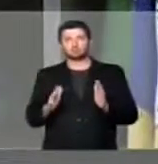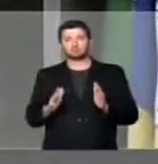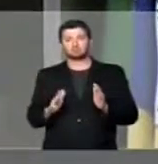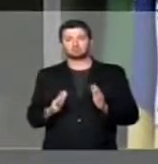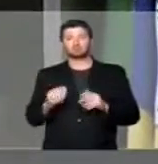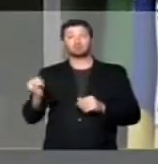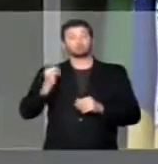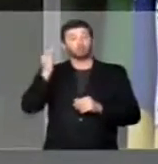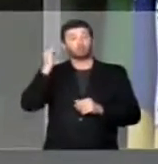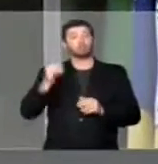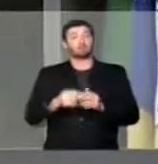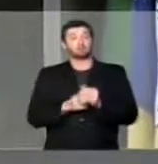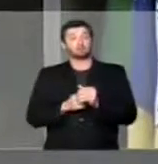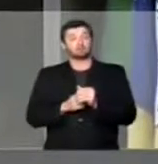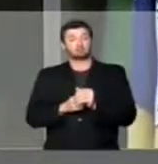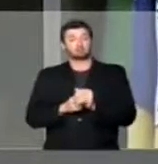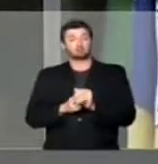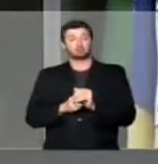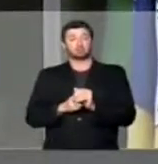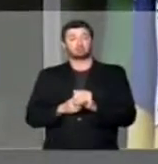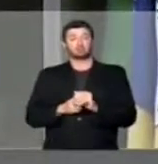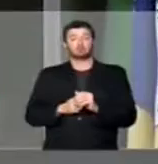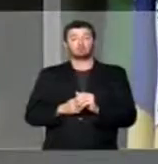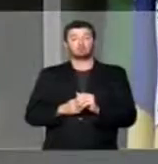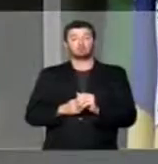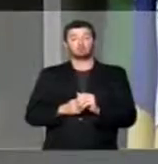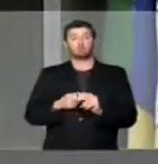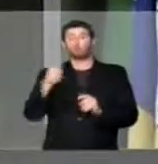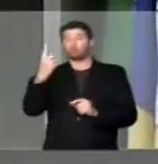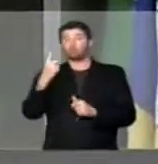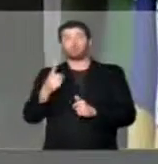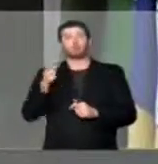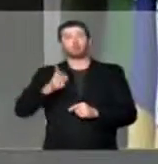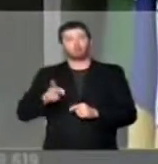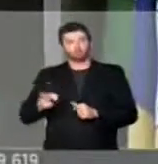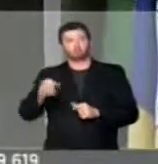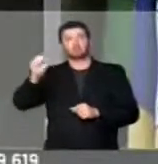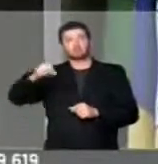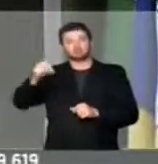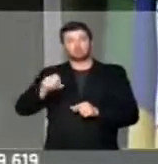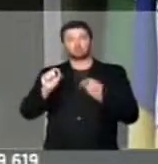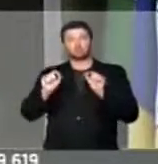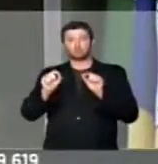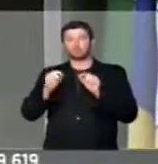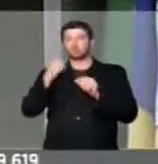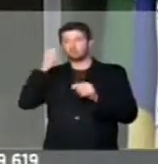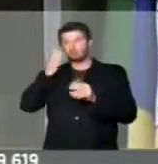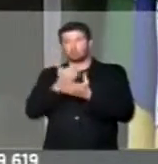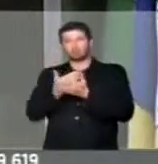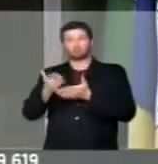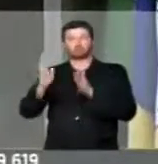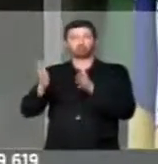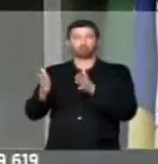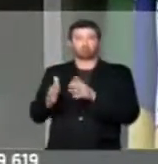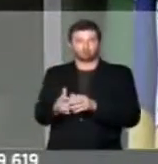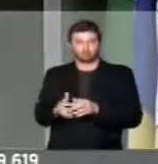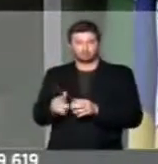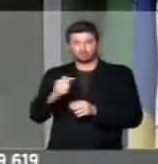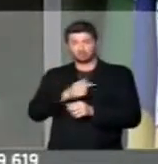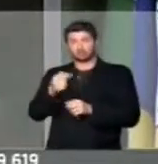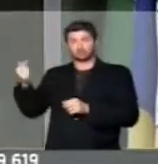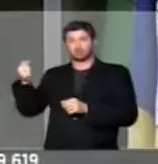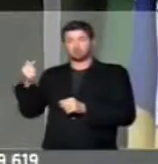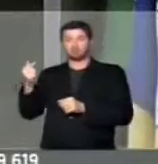decisões importantes uma delas é fazer a continuidade daquilo que muitos deputados começaram na